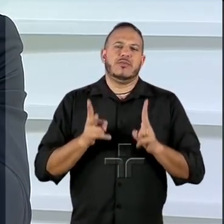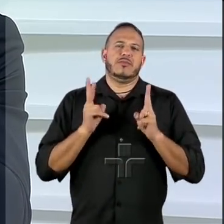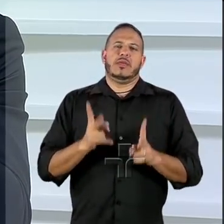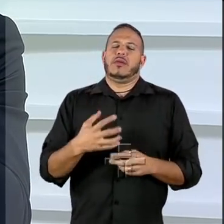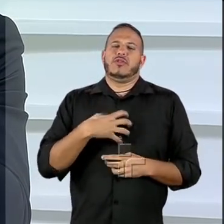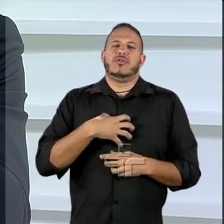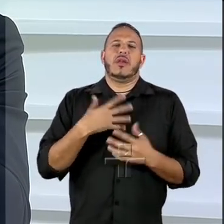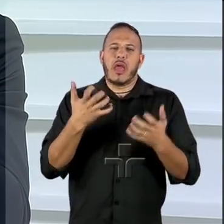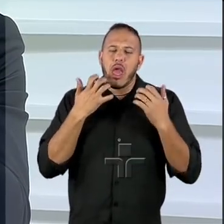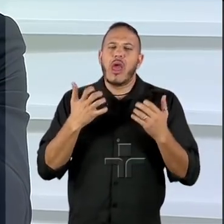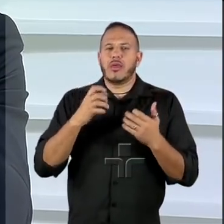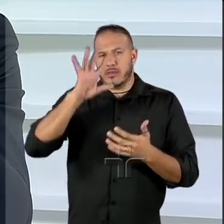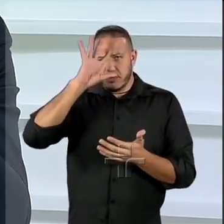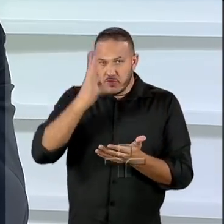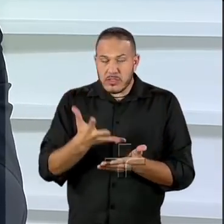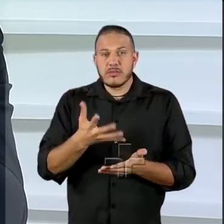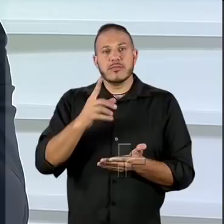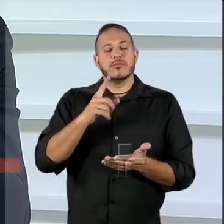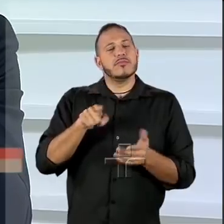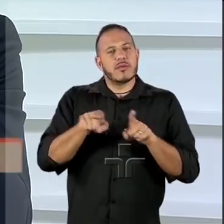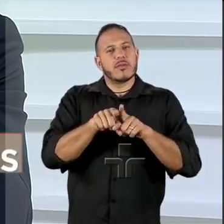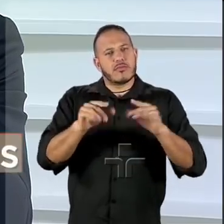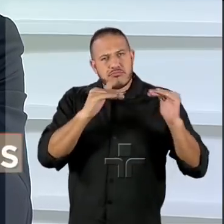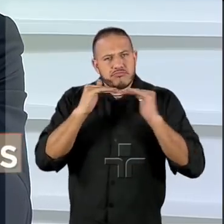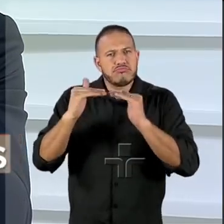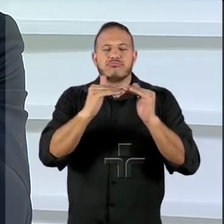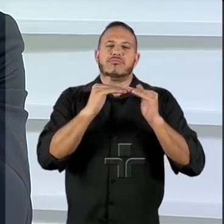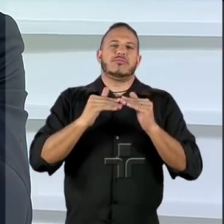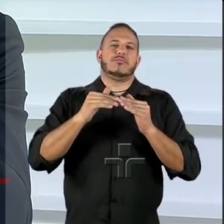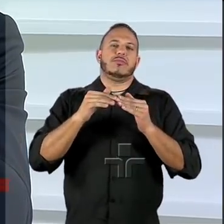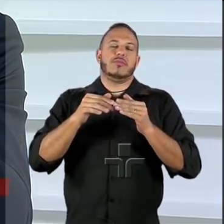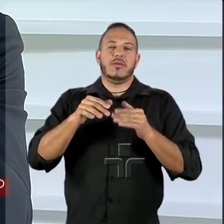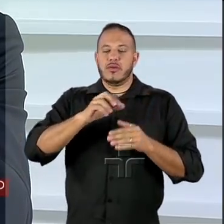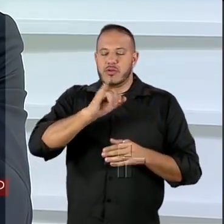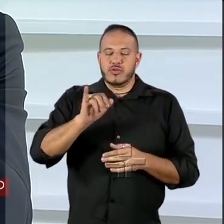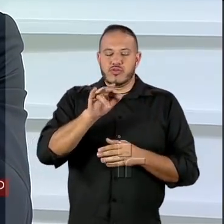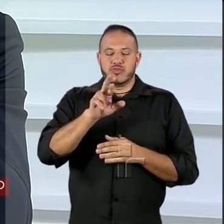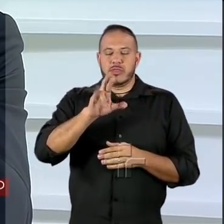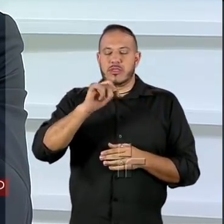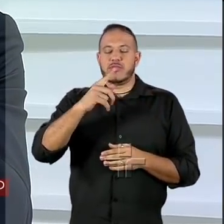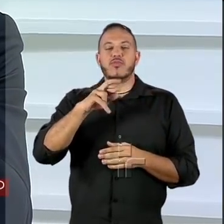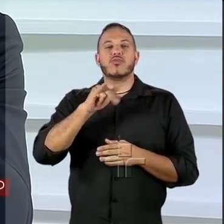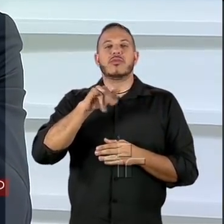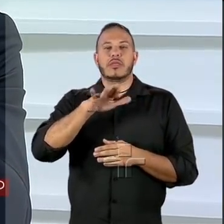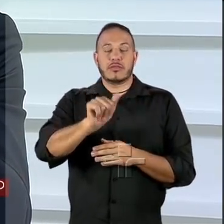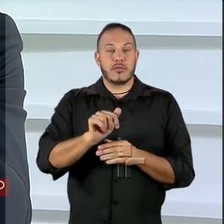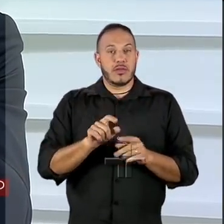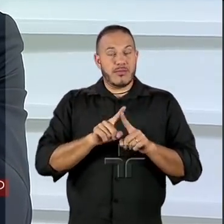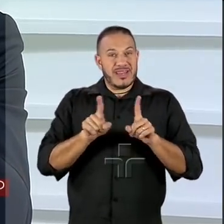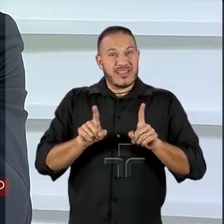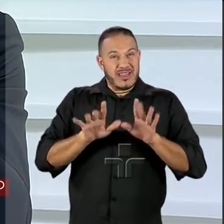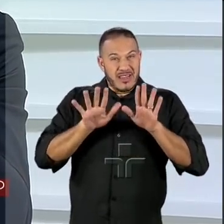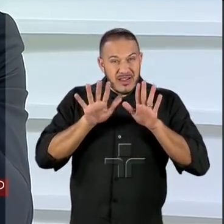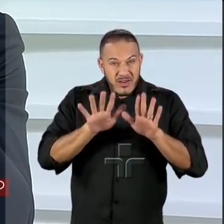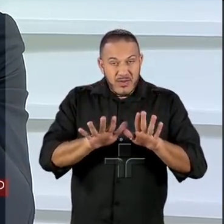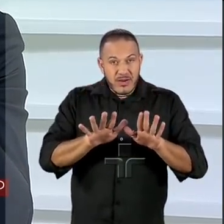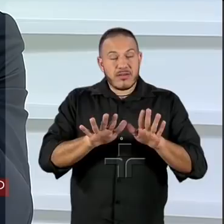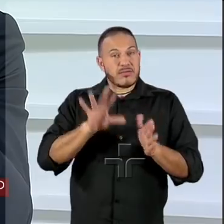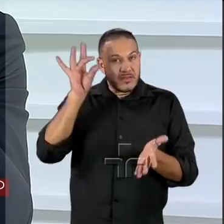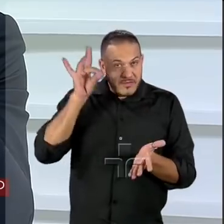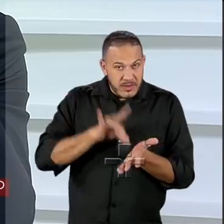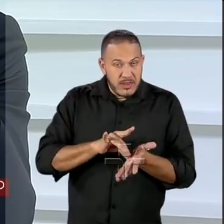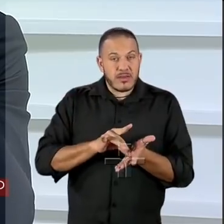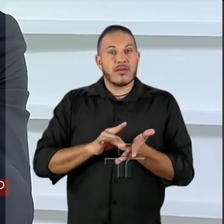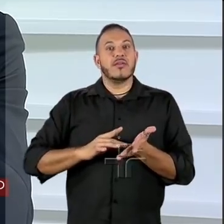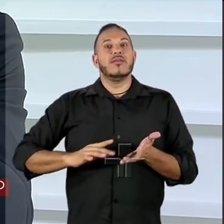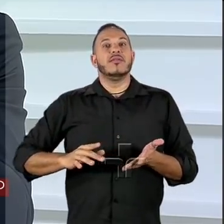a coerência das decisões e a estabilidade da jurisprudência. Agora, de fato, salta aos olhos,